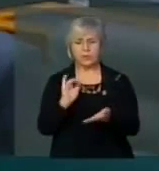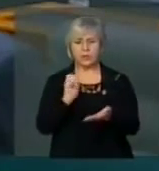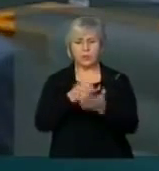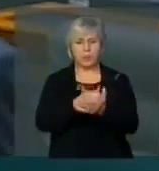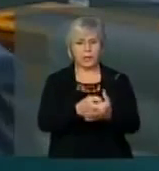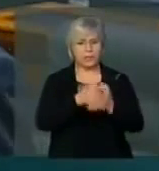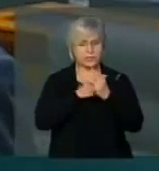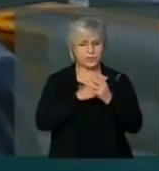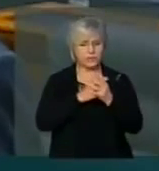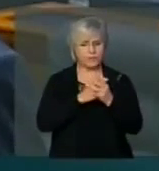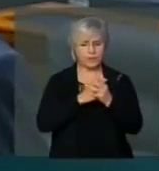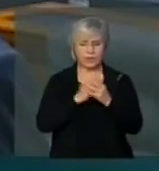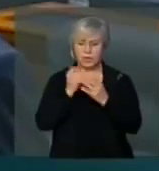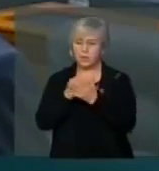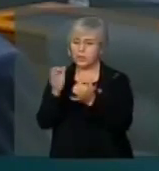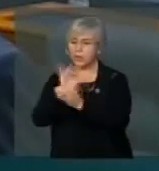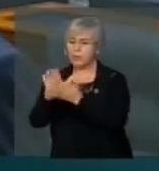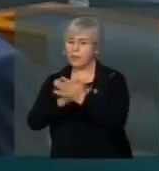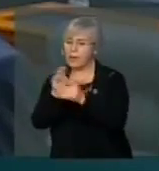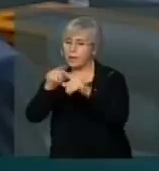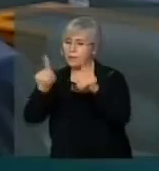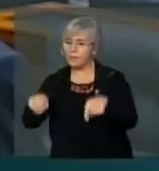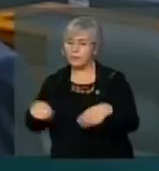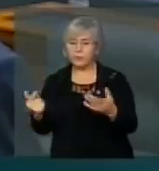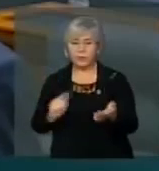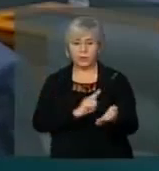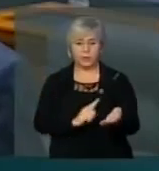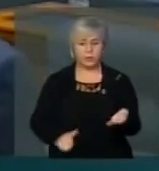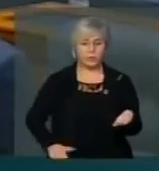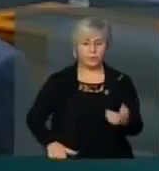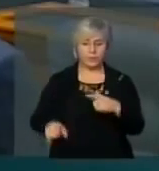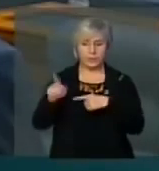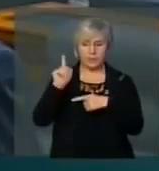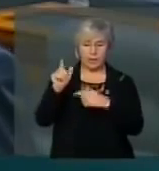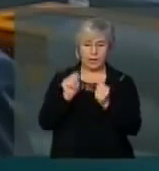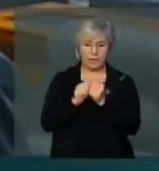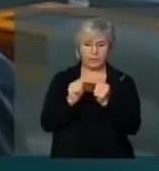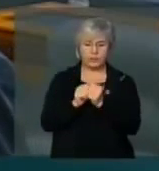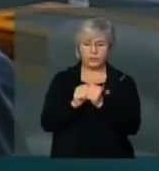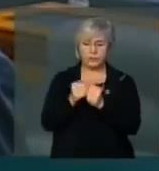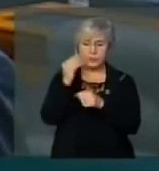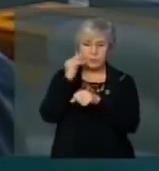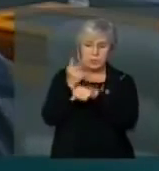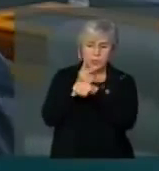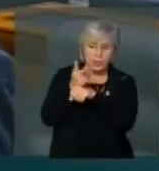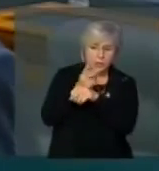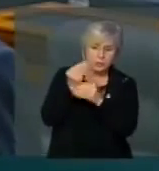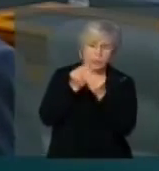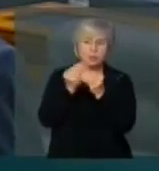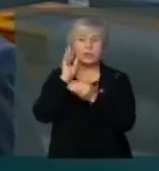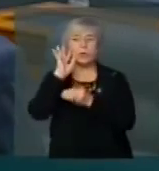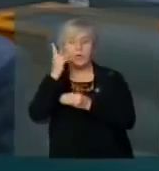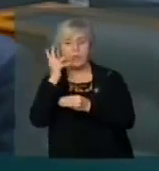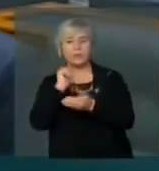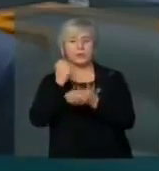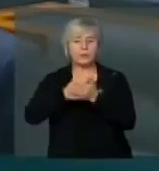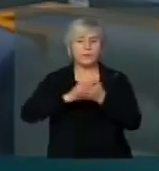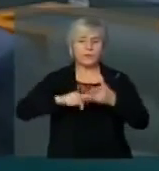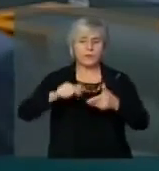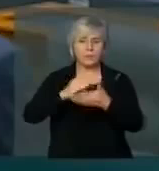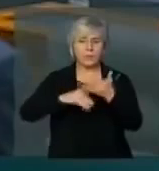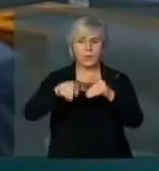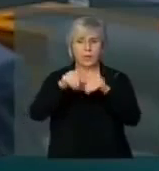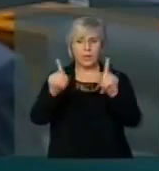a dívida com a União, não paga os funcionários. O governador está lá da sala para a cozinha para arrumar os trocos, para pagar os funcionários